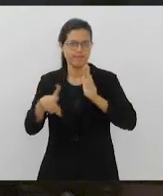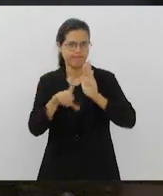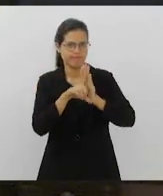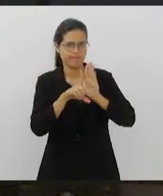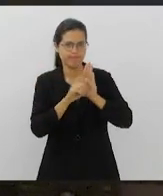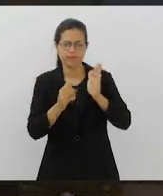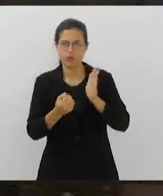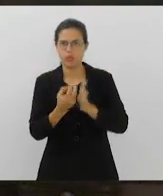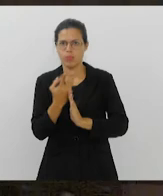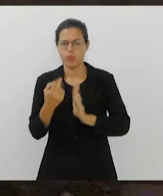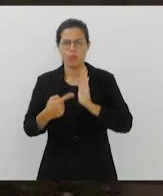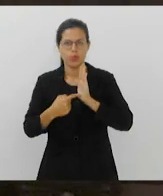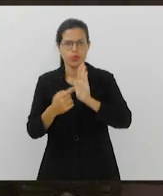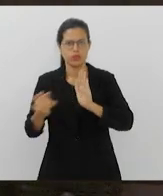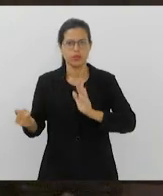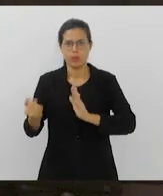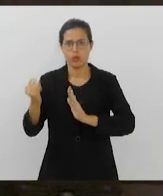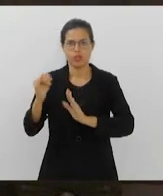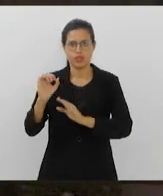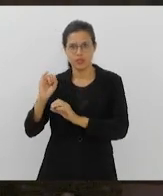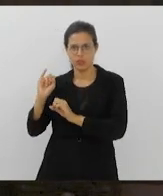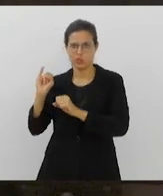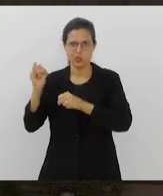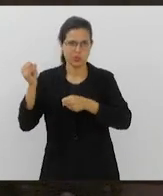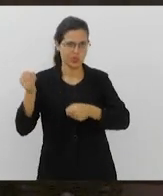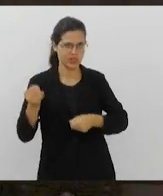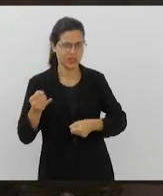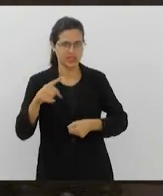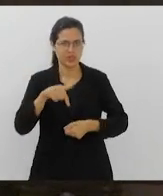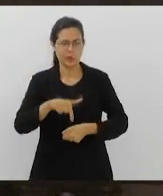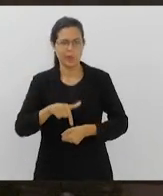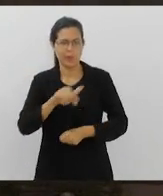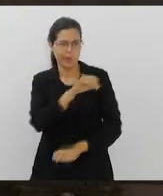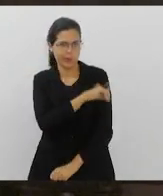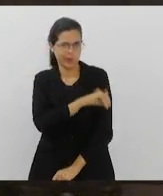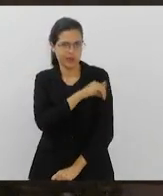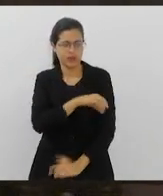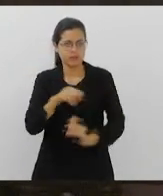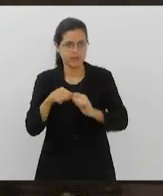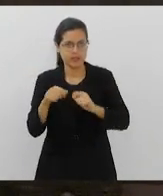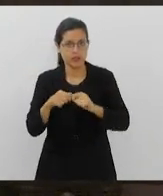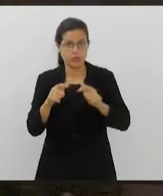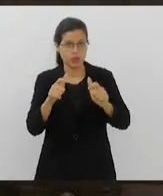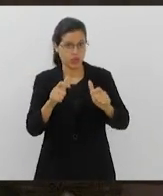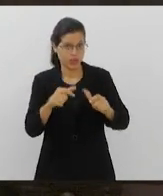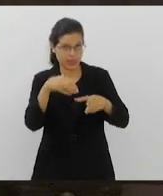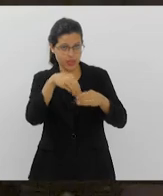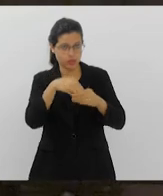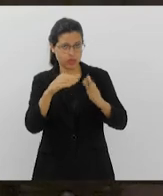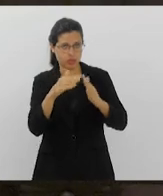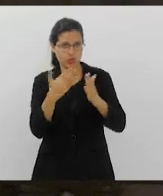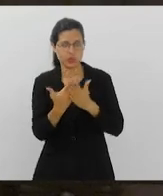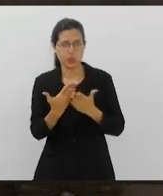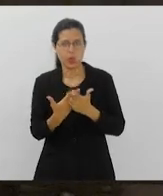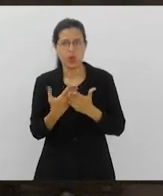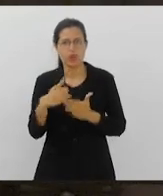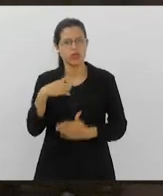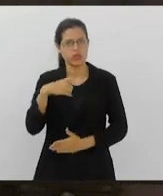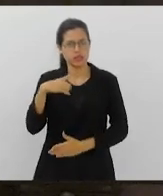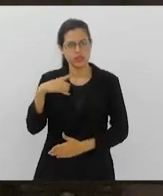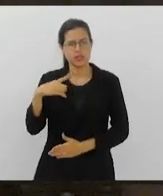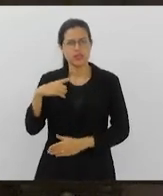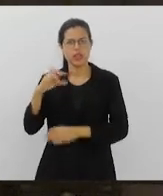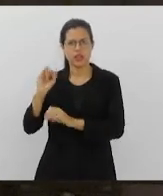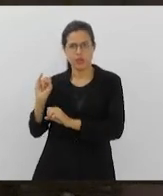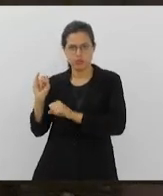reconhecendo a importância do jiu-jitsu para o Rio de Janeiro, fazendo com que o ambiente escolar possa ter o jiu-jitsu na sua